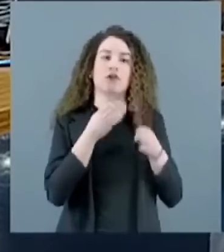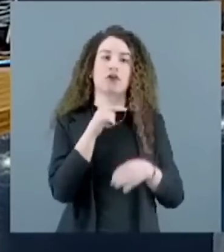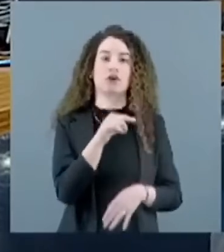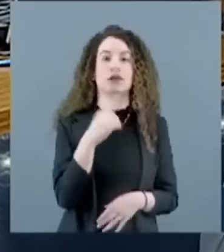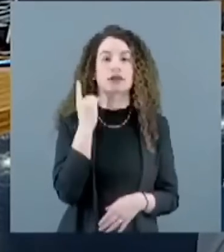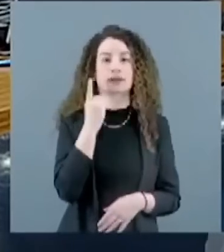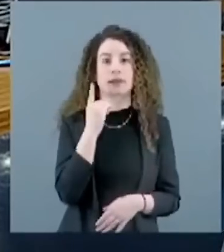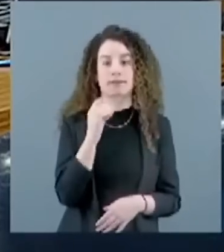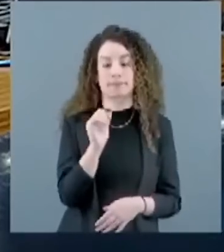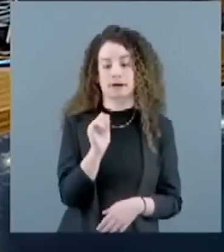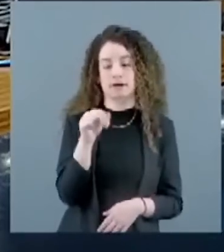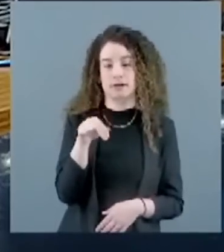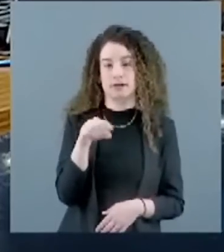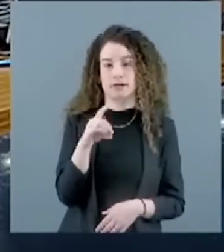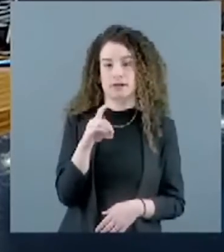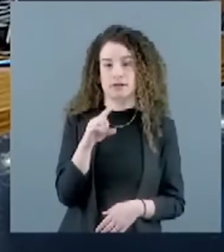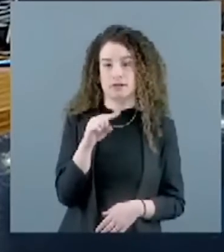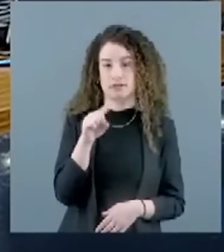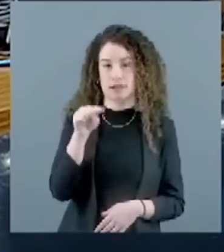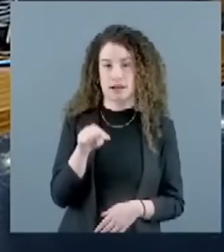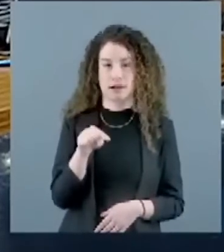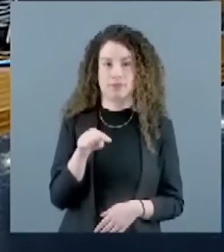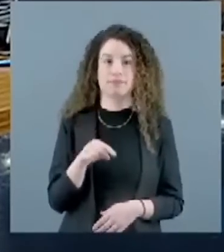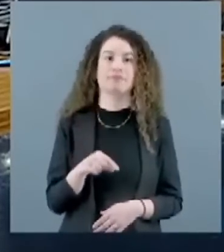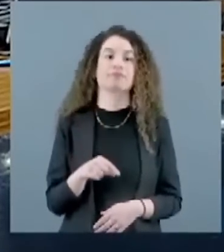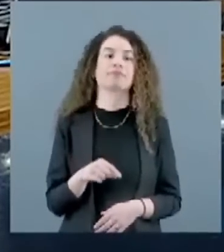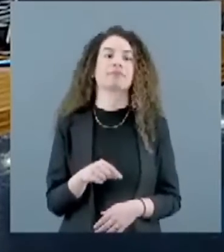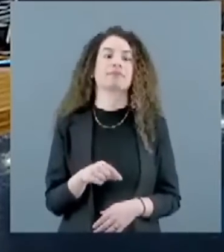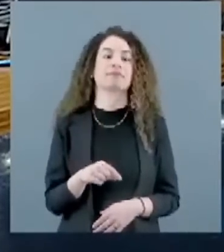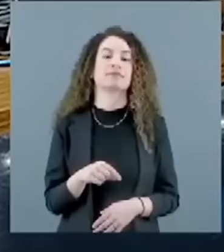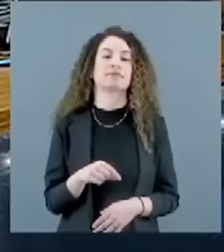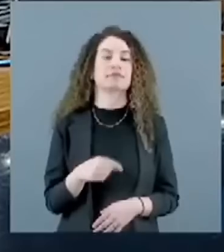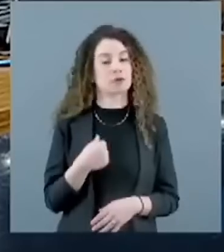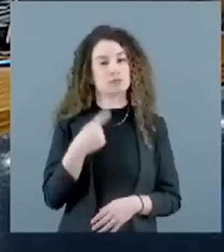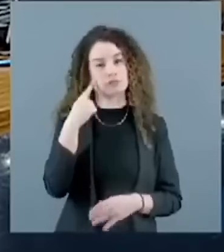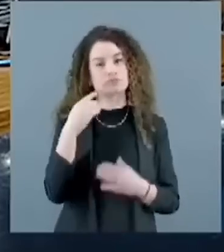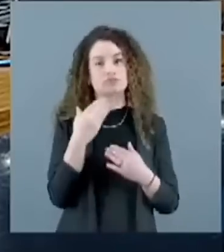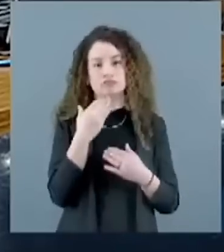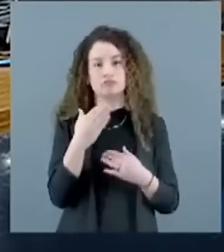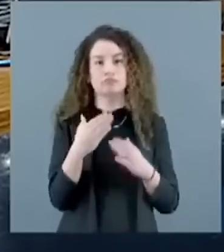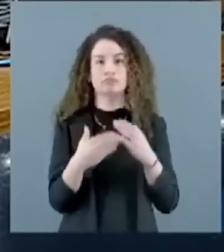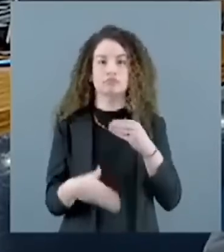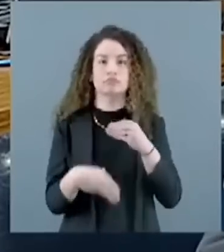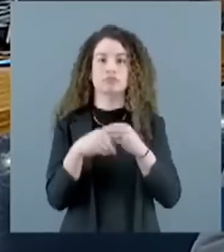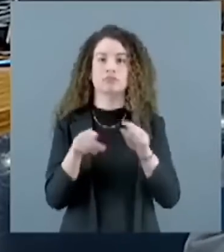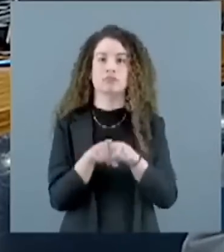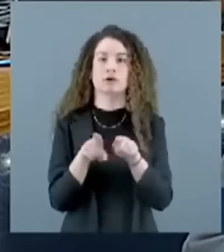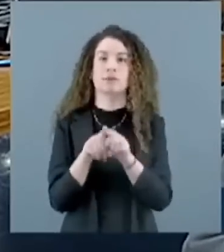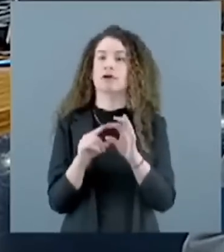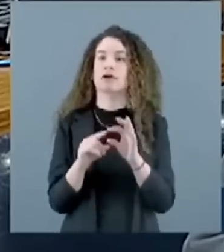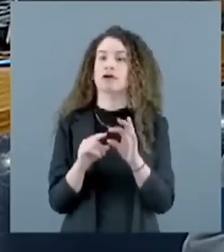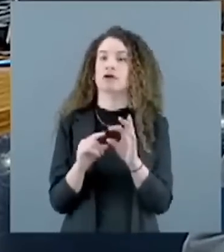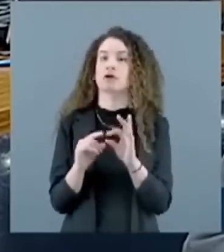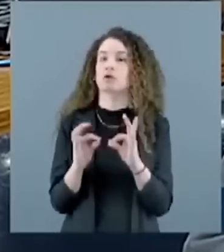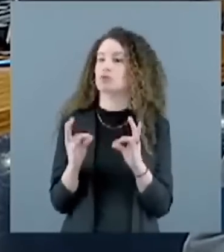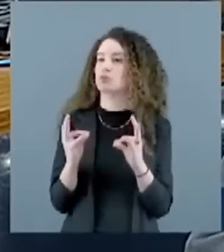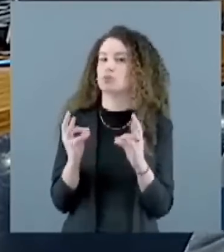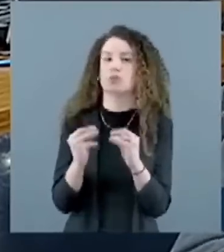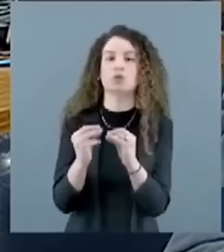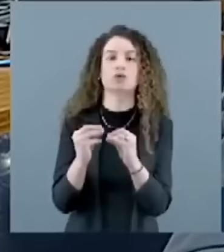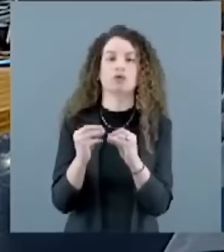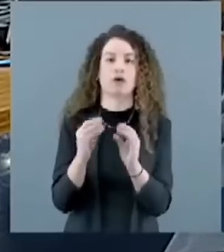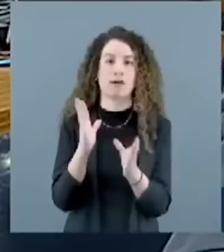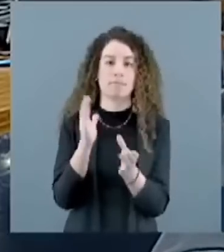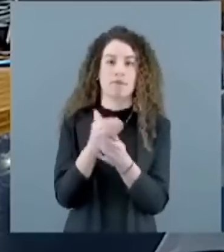Fernandes. Inclusive, eu estou requerendo, na parte, evidentemente, não sigilosa, todos os inquéritos que estão no Supremo Tribunal